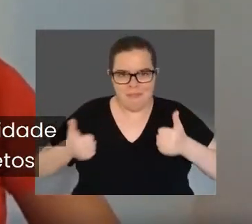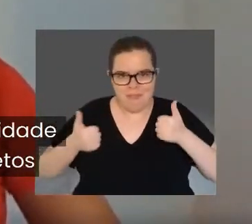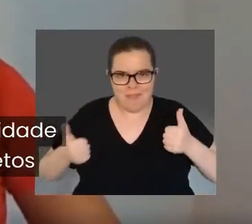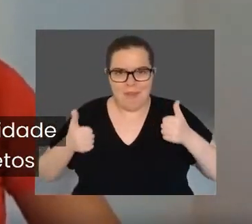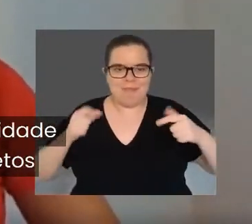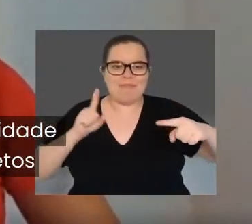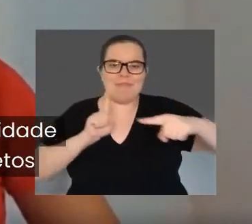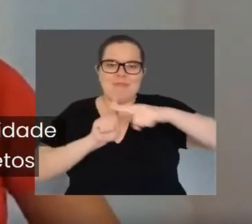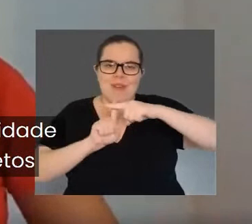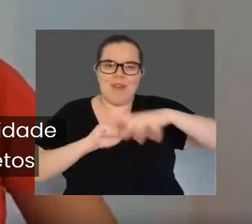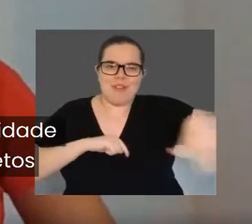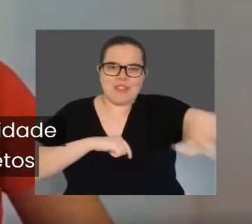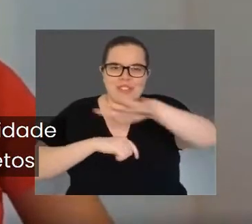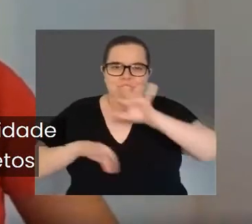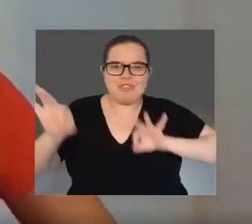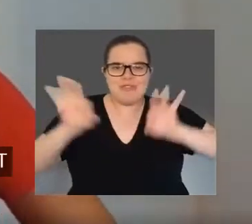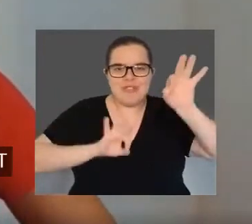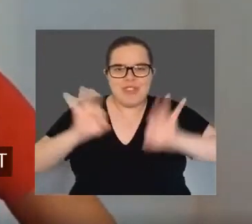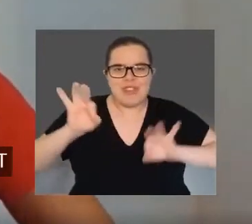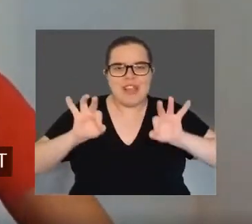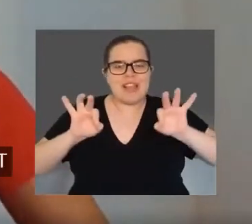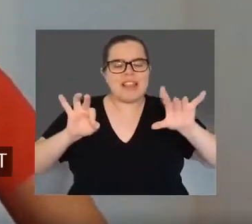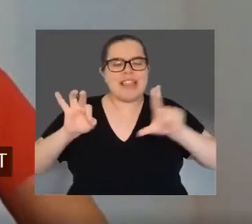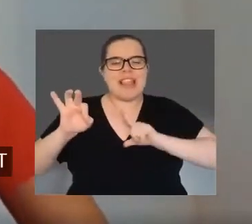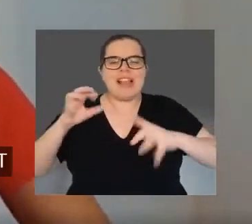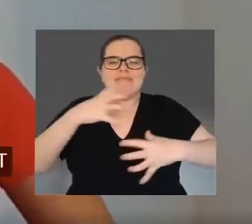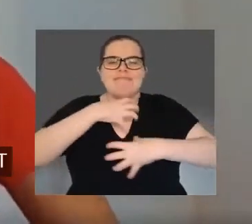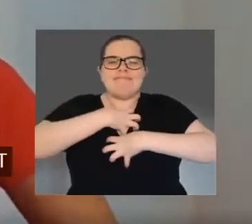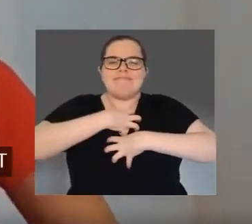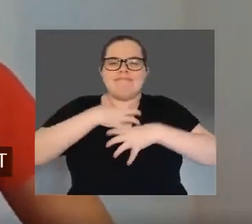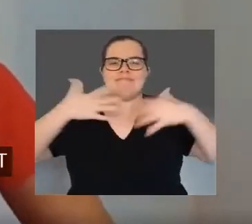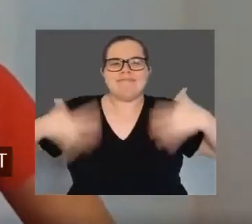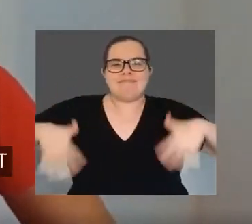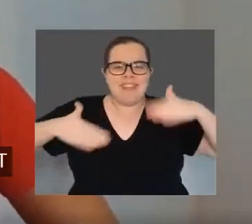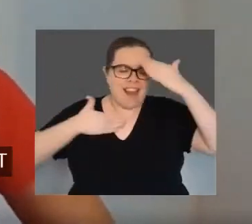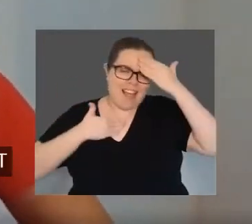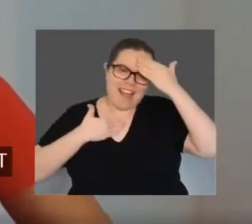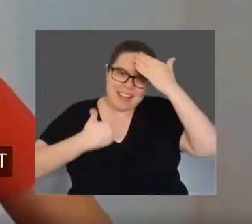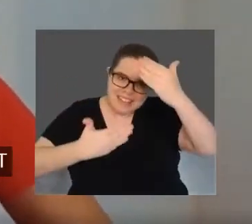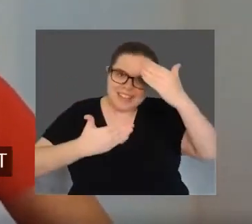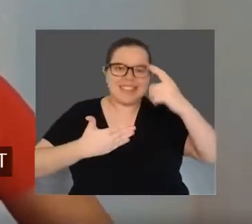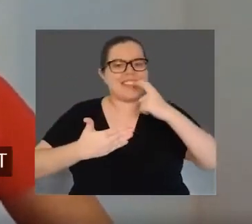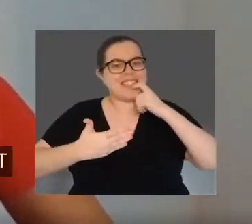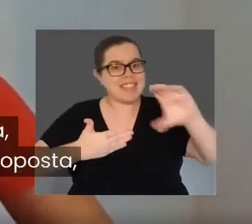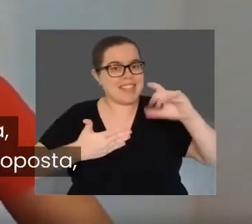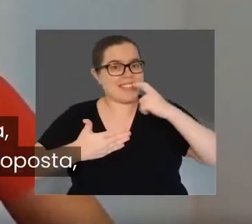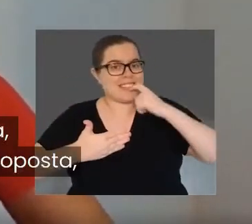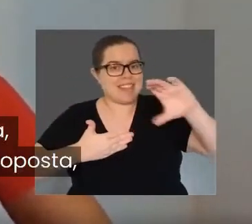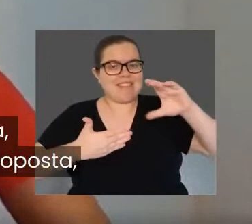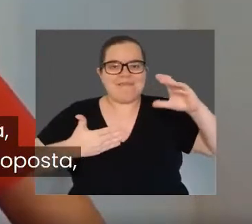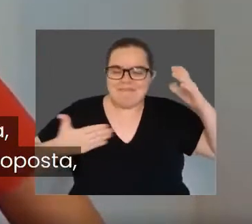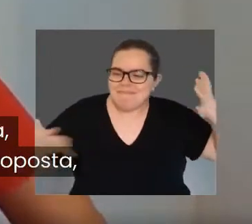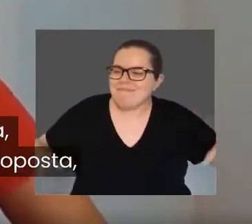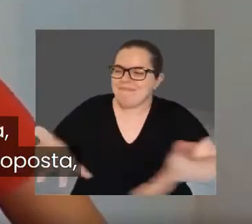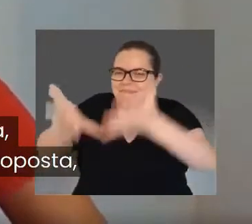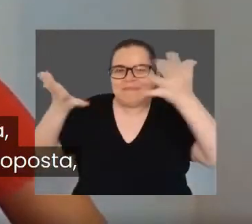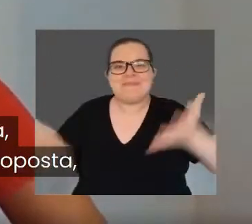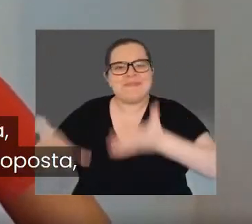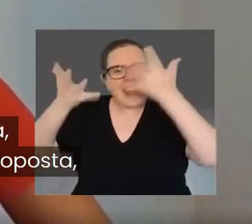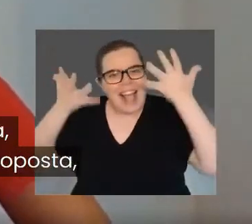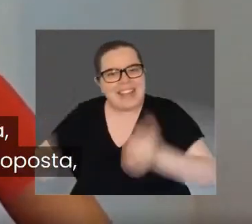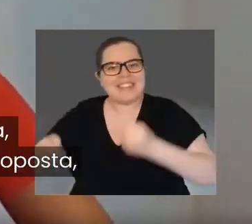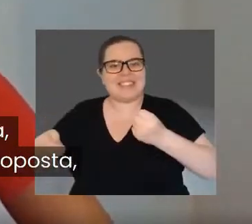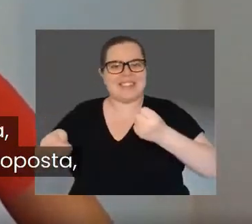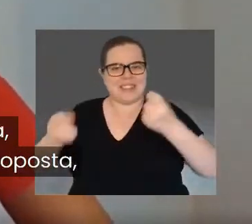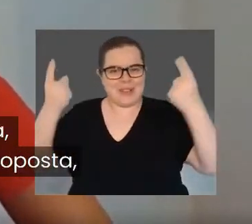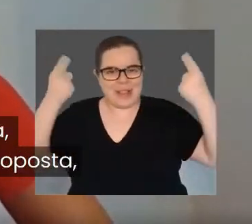bacana, né, dos projetos. Eu tenho um sentimento muito grande de gratidão pela CIT, por ela ter apostado nessa